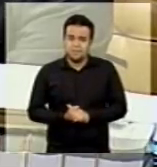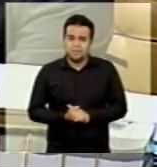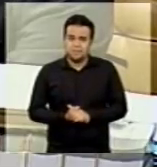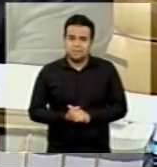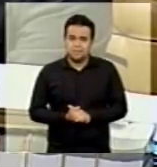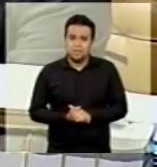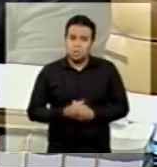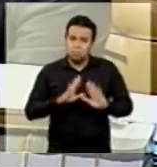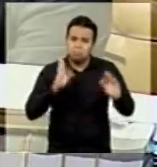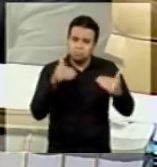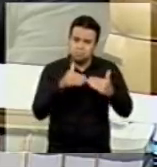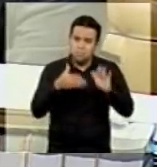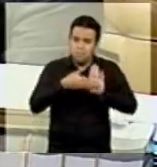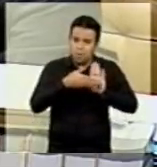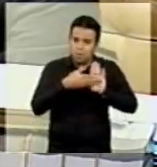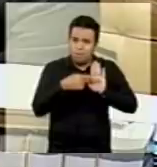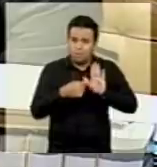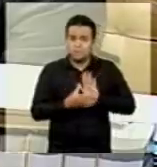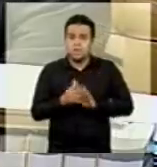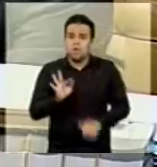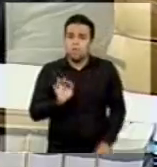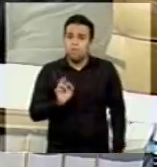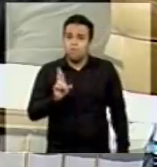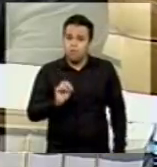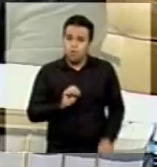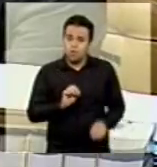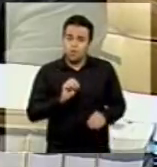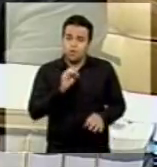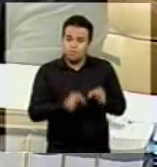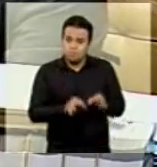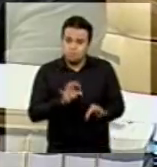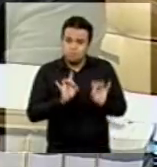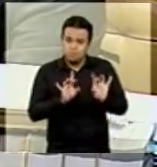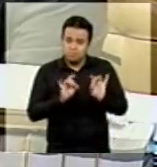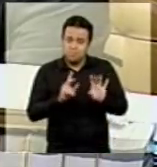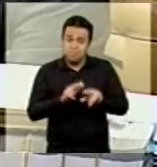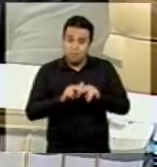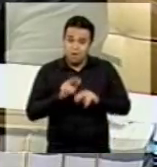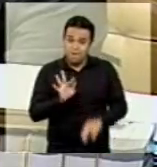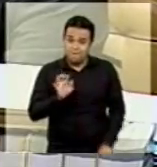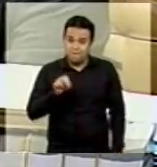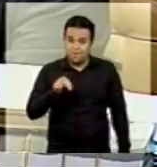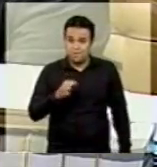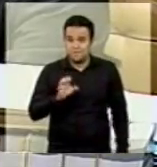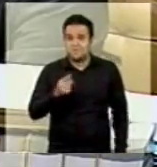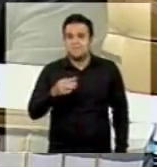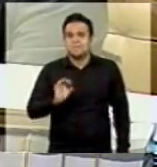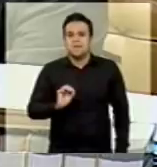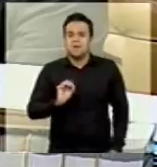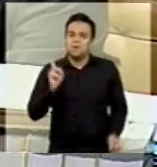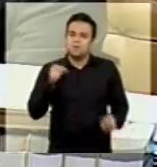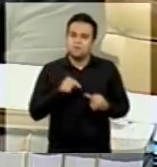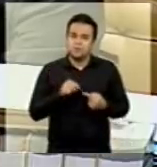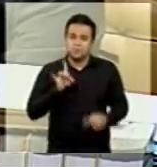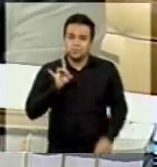acolho a sua proposta de que o foro por prerrogativa de função aplica-se